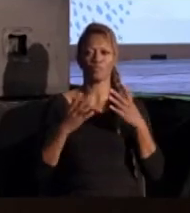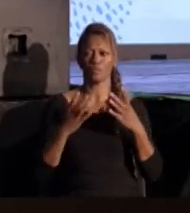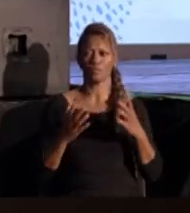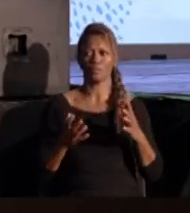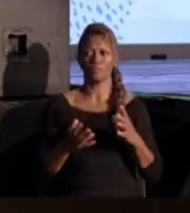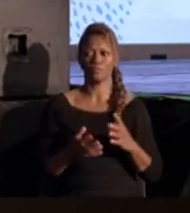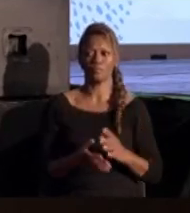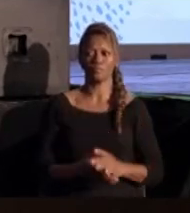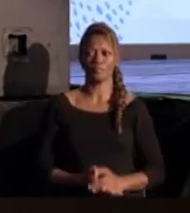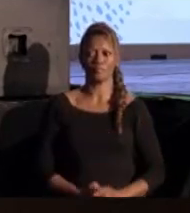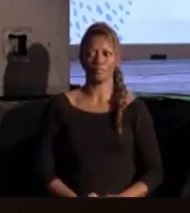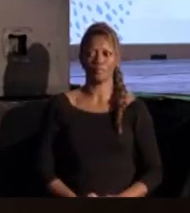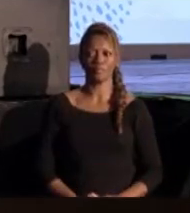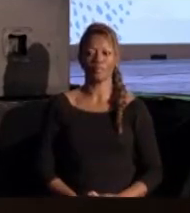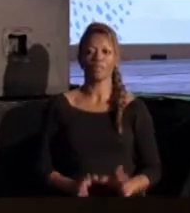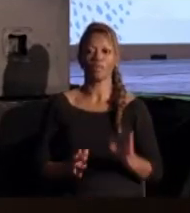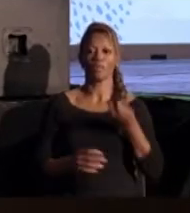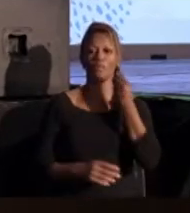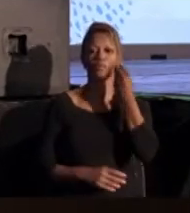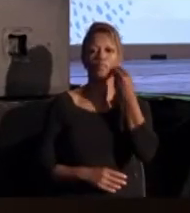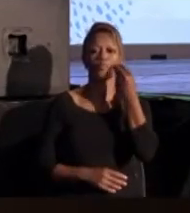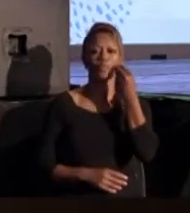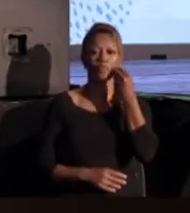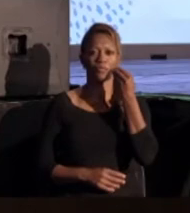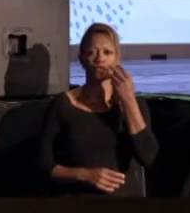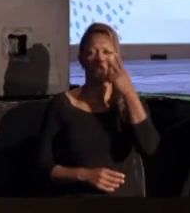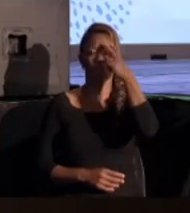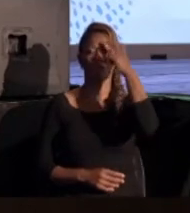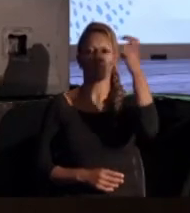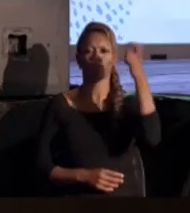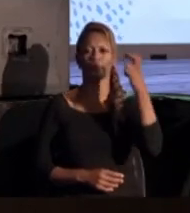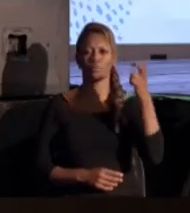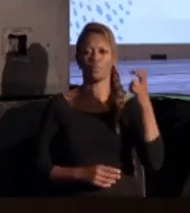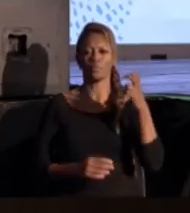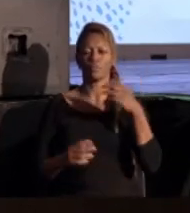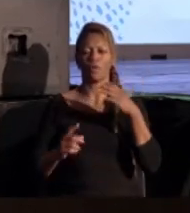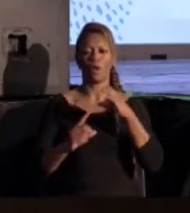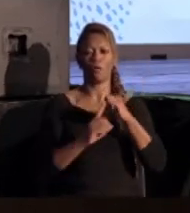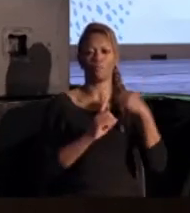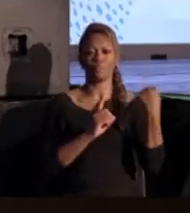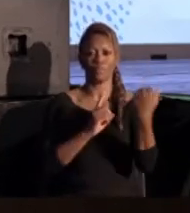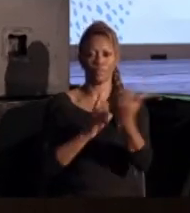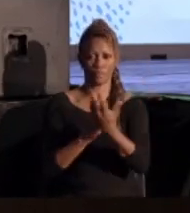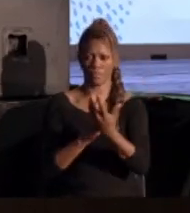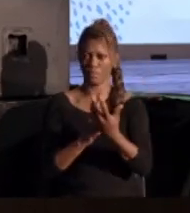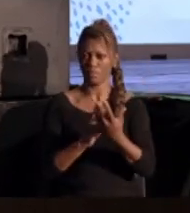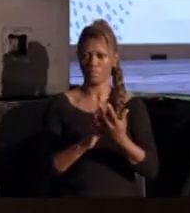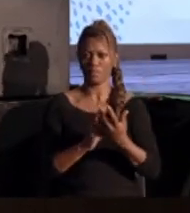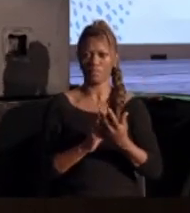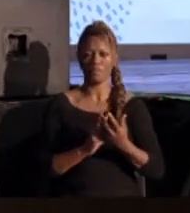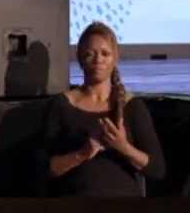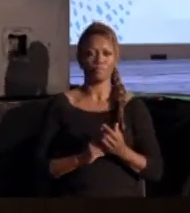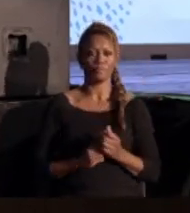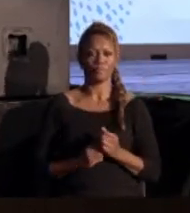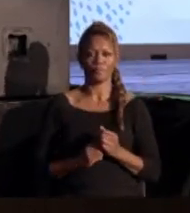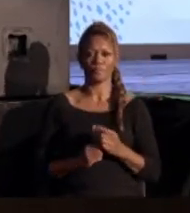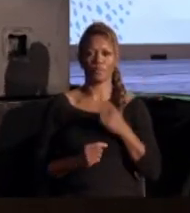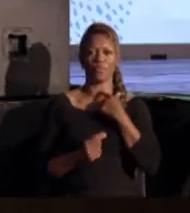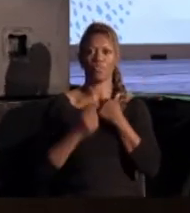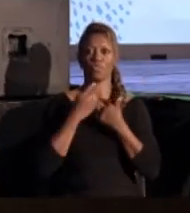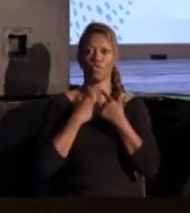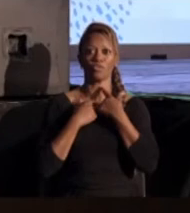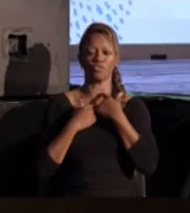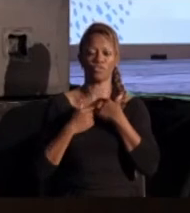o mundo exterior, experiências, cultura e relações sociais, com o ser interior,